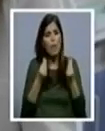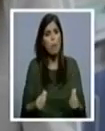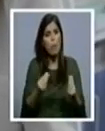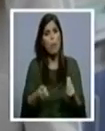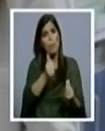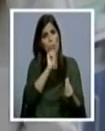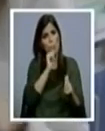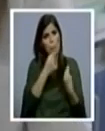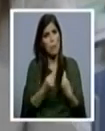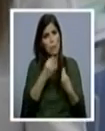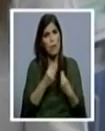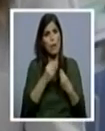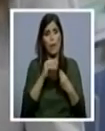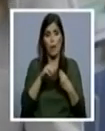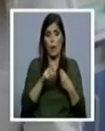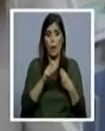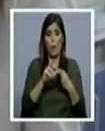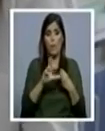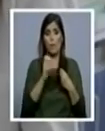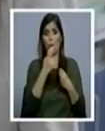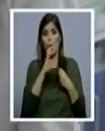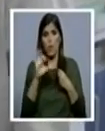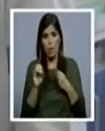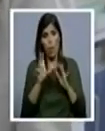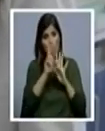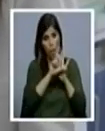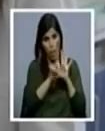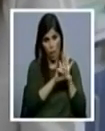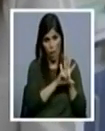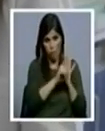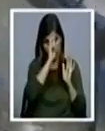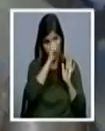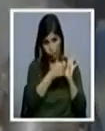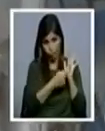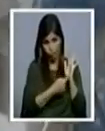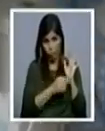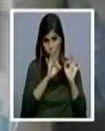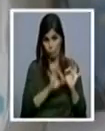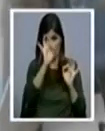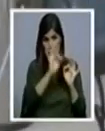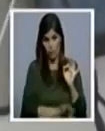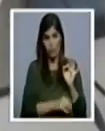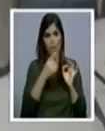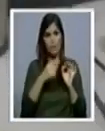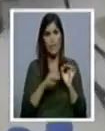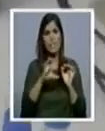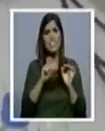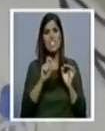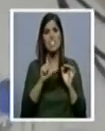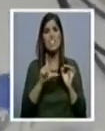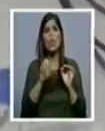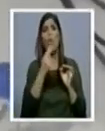para consumo humano, nos níveis de mercúrio que atendem às legislações para água de consumo humano. Formadas por